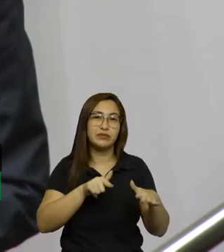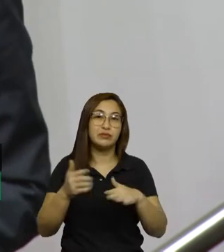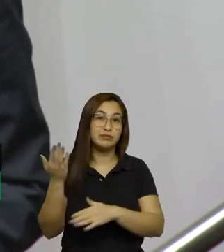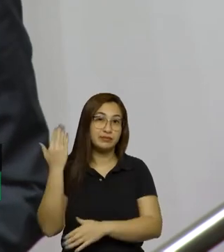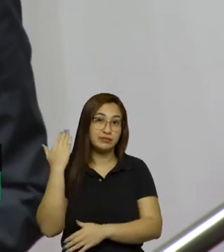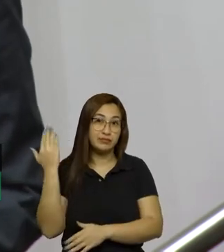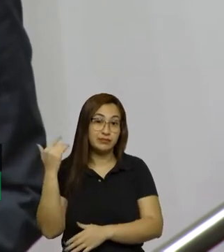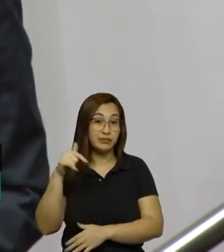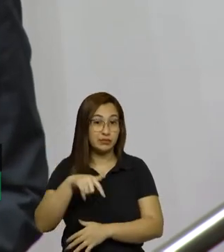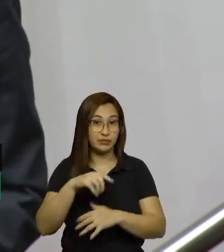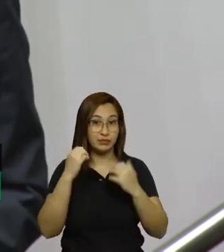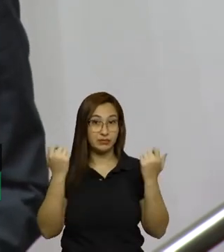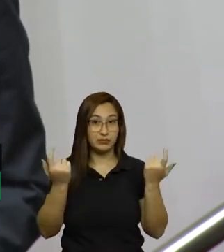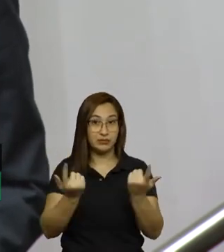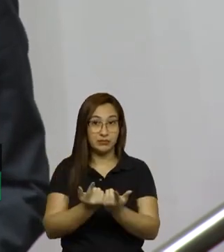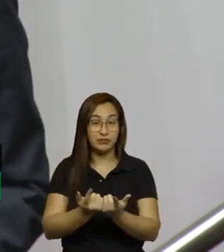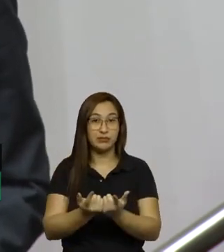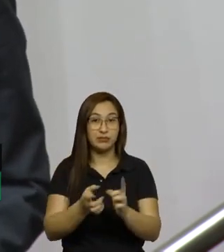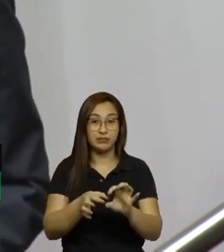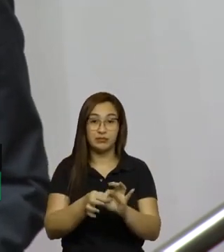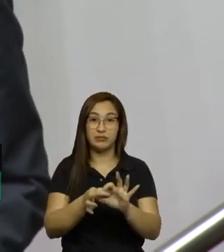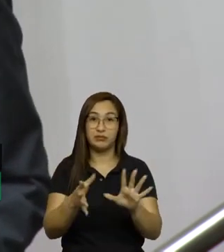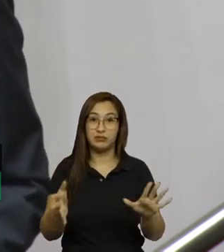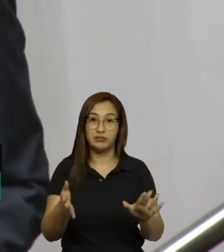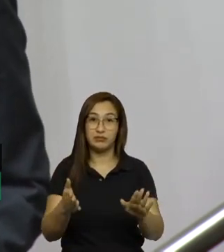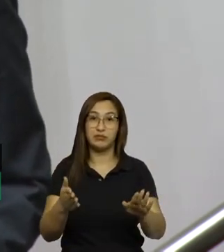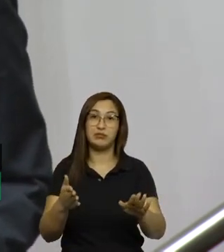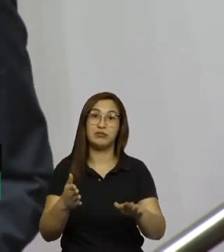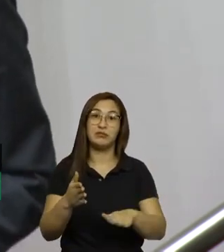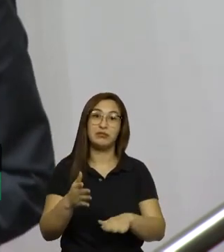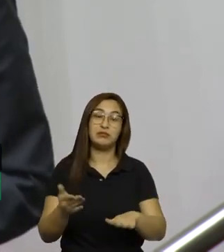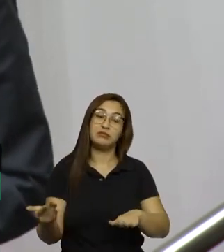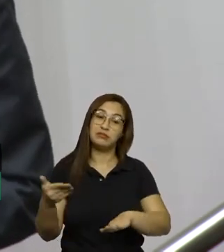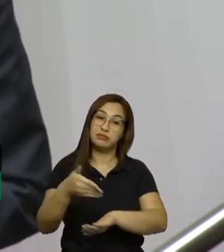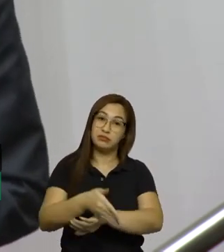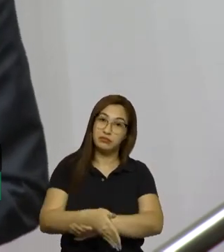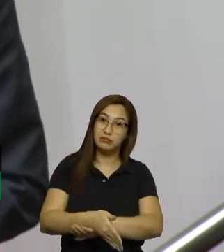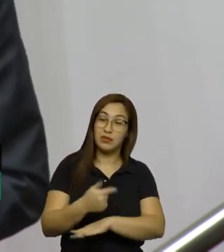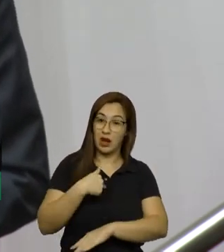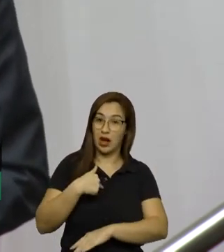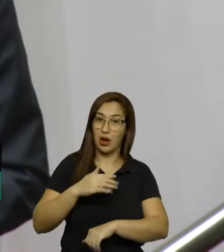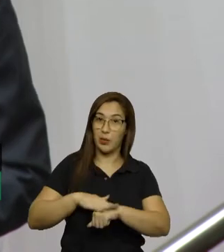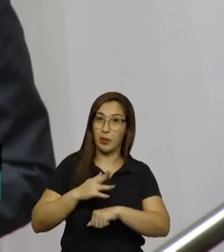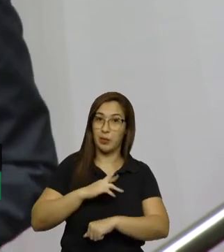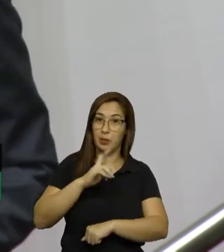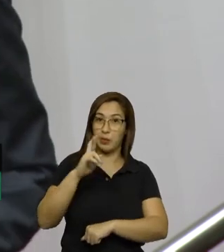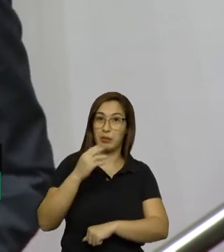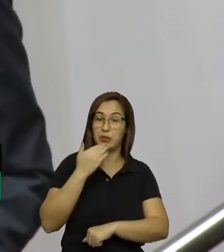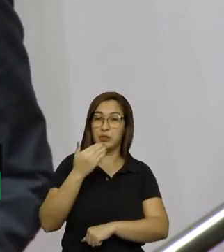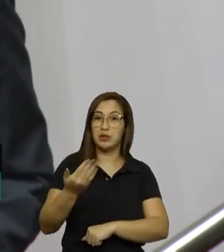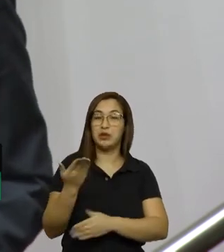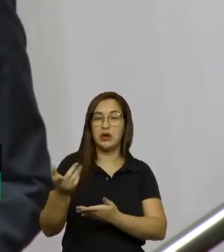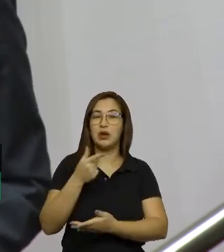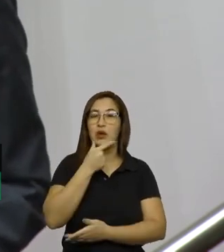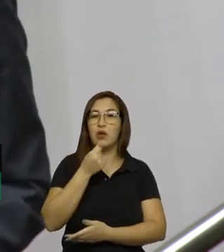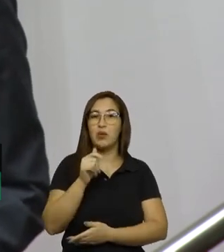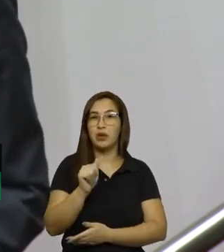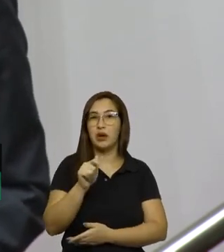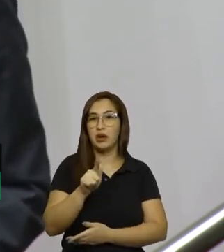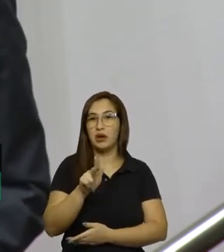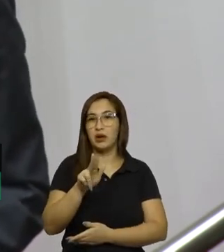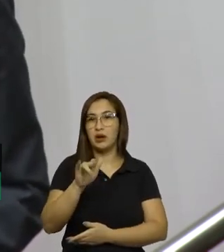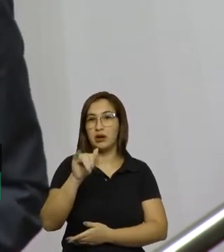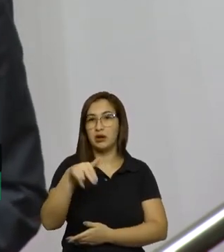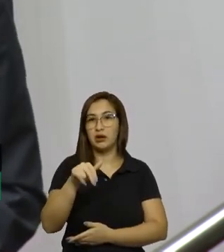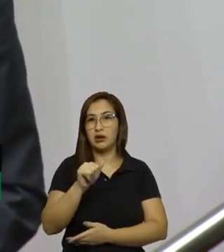esse Parlamento cedeu espaço a meu pedido para que o senhor Aguinaldo da Silva Serafim,